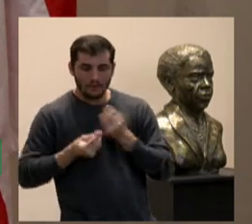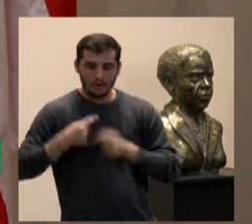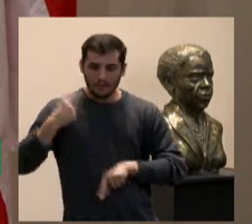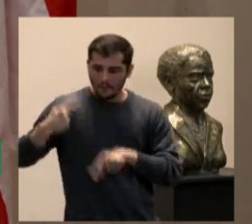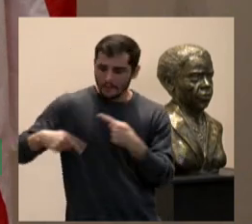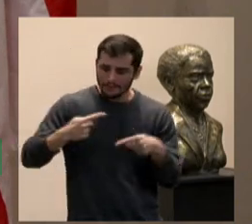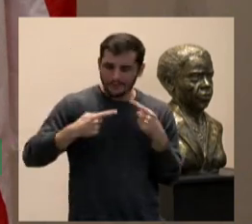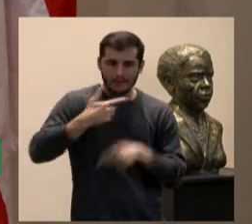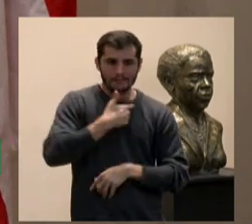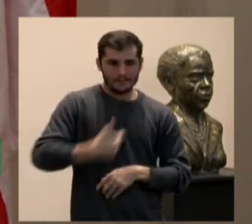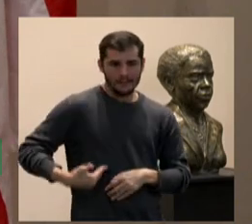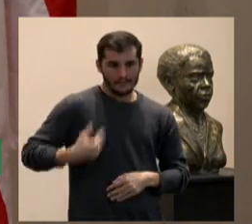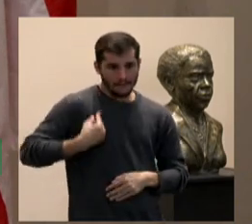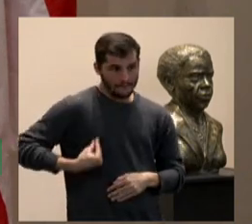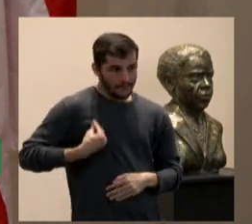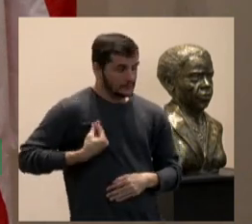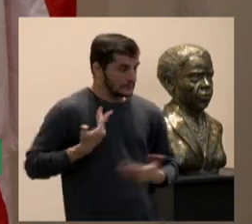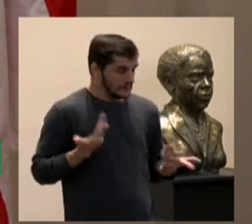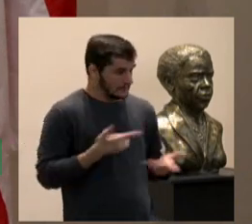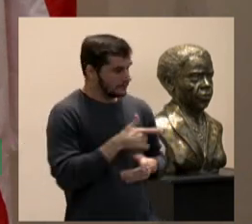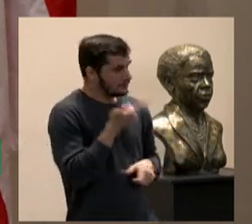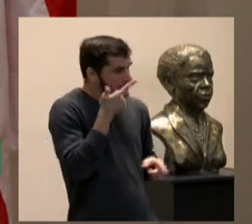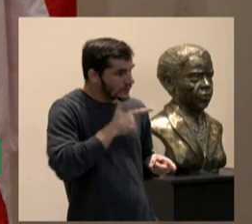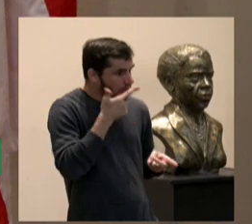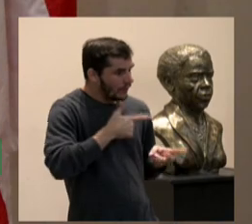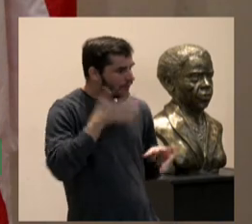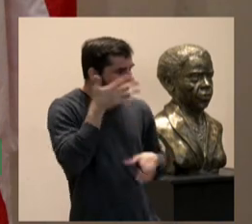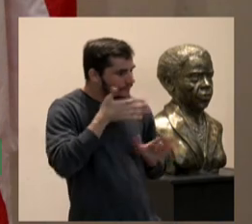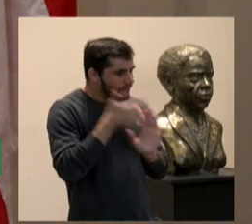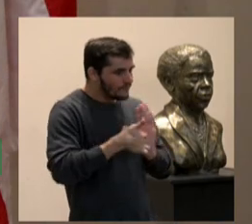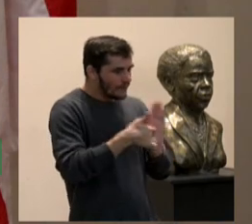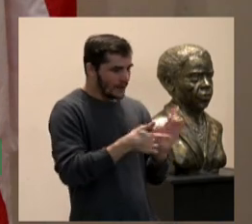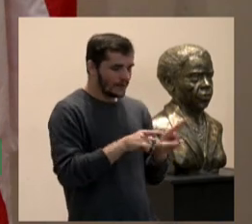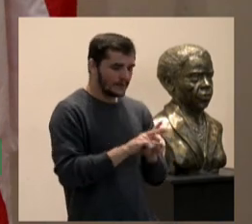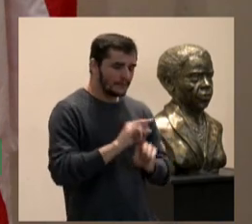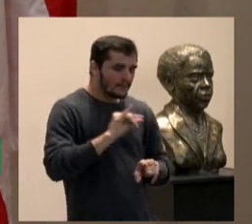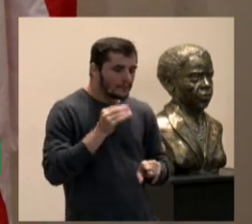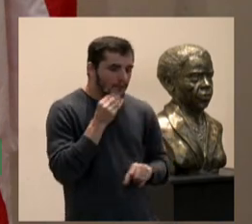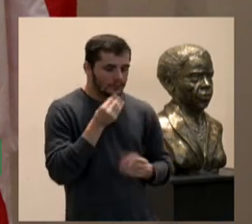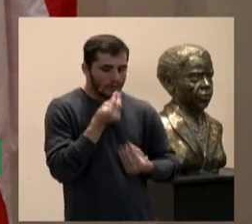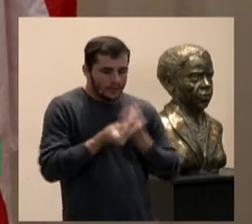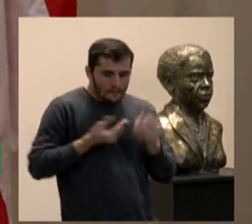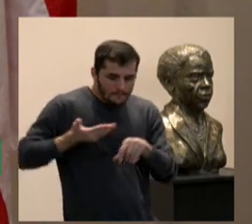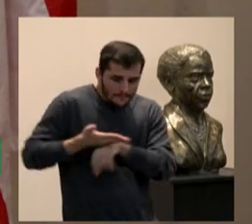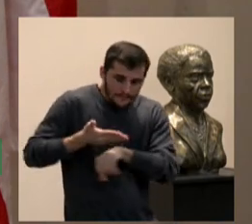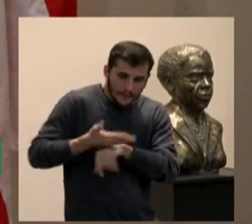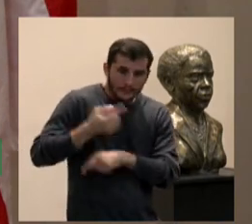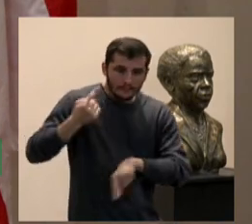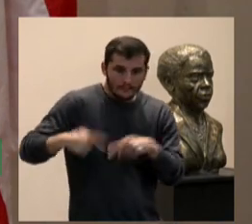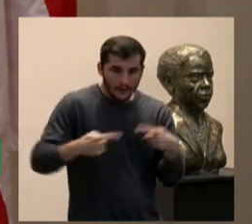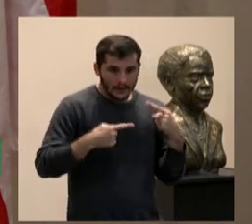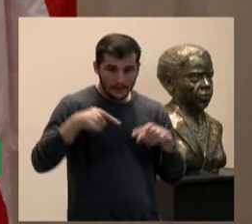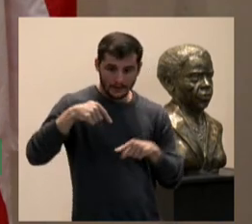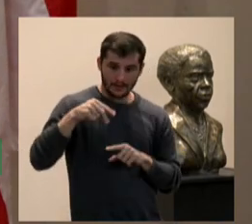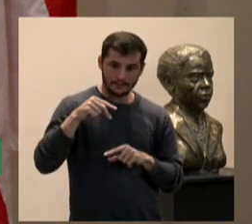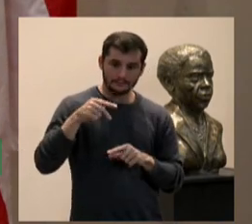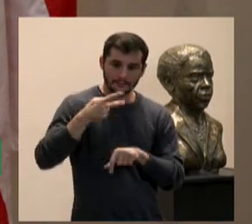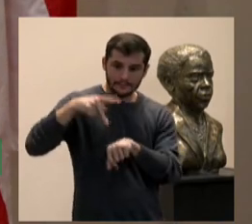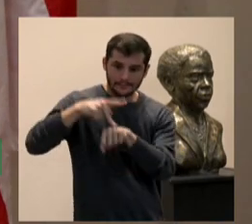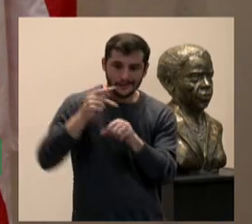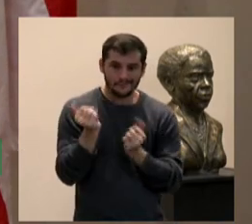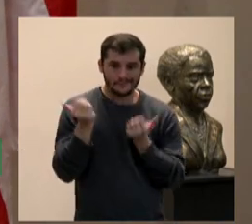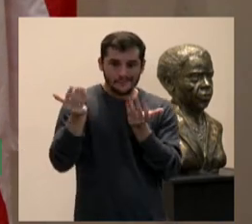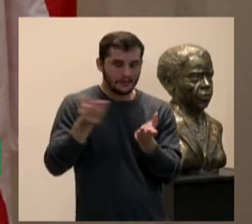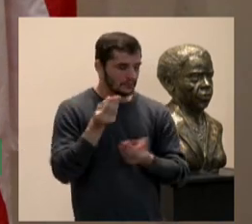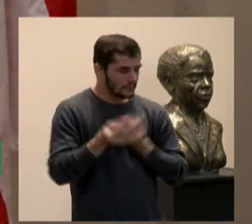de dizer isso, até pelas oportunidades que já tive de participação e de acompanhamento de políticas públicas em outros países, que o modelo de